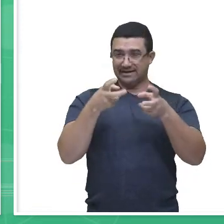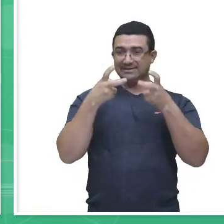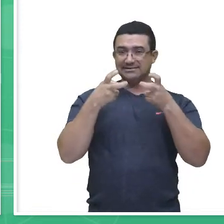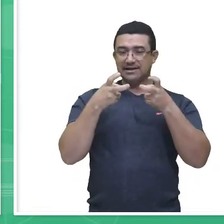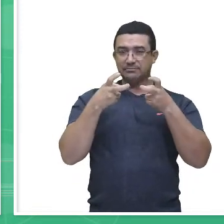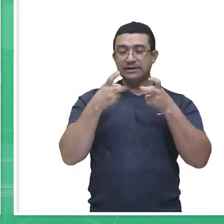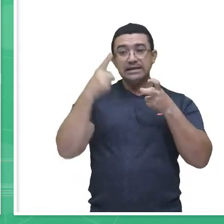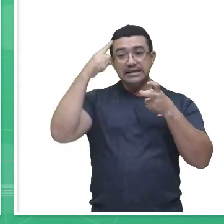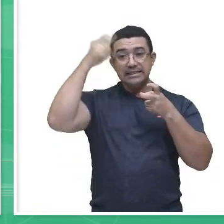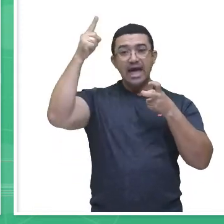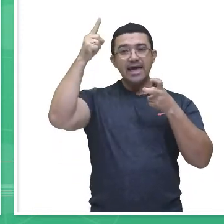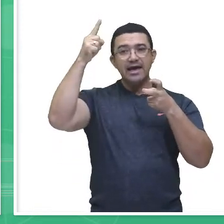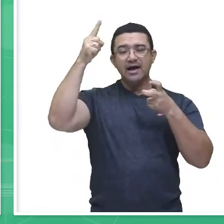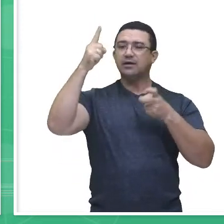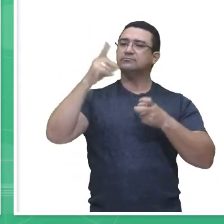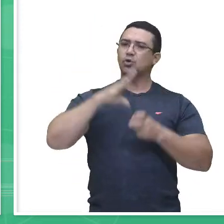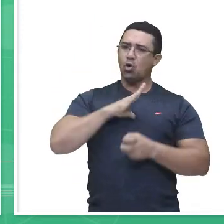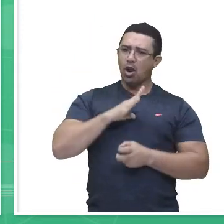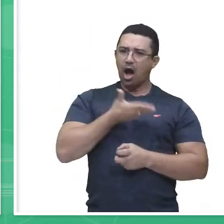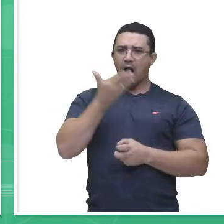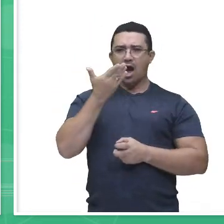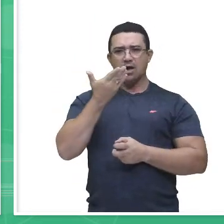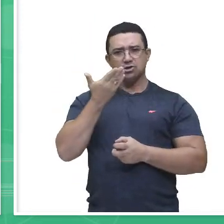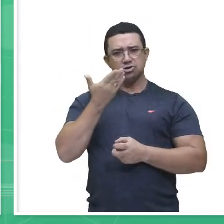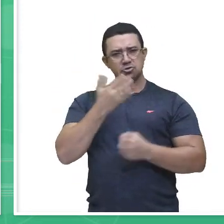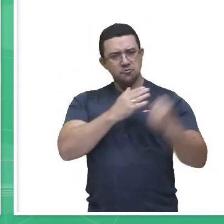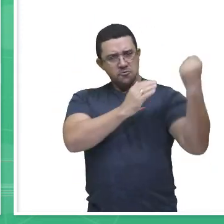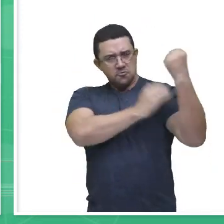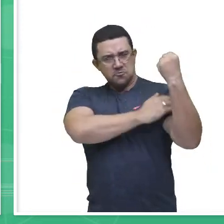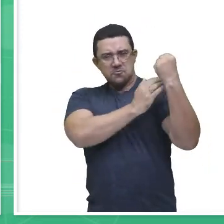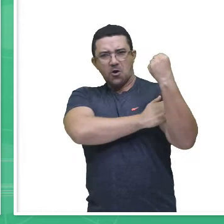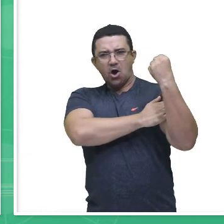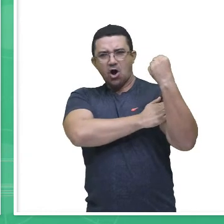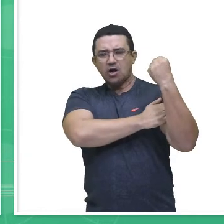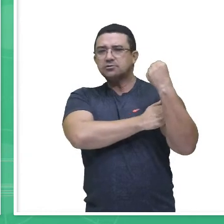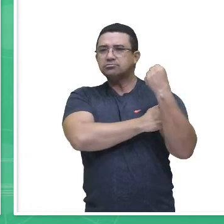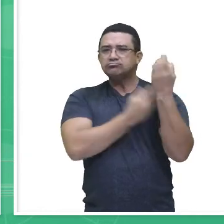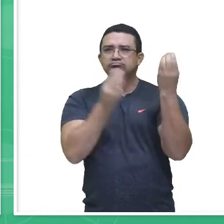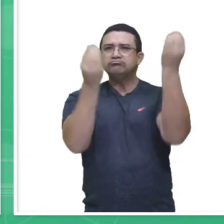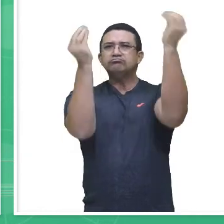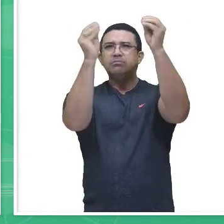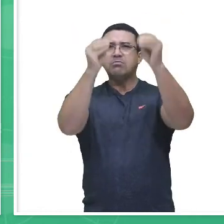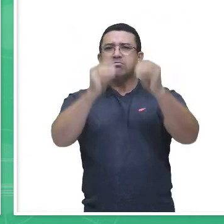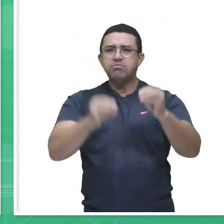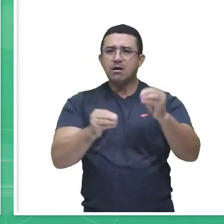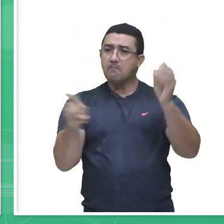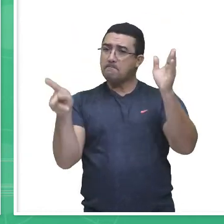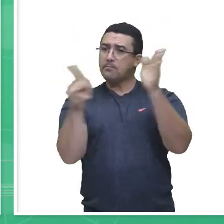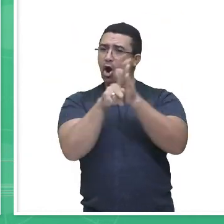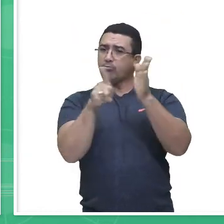ideias de coragem, de bravura, de heroísmo, sendo colocado na figura do índio. Essas